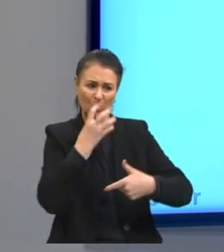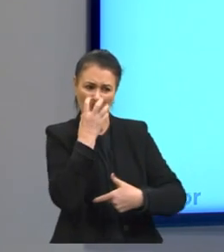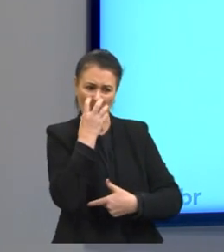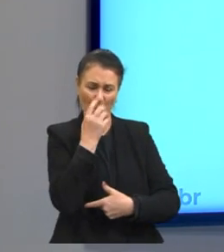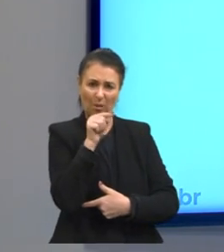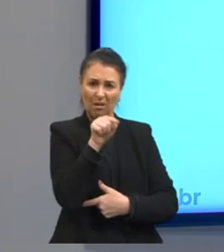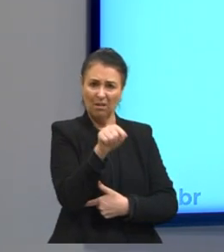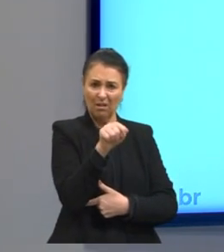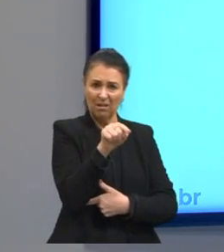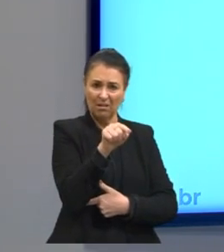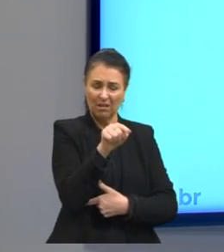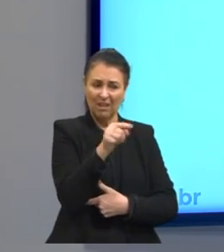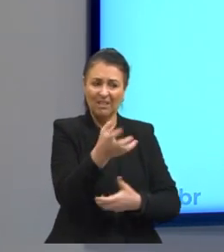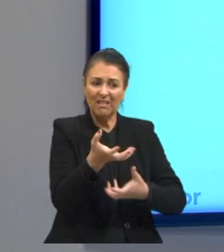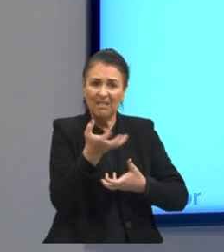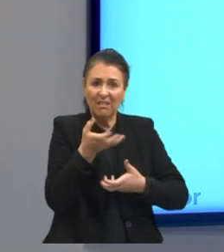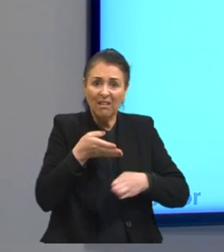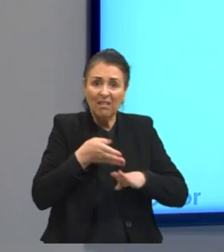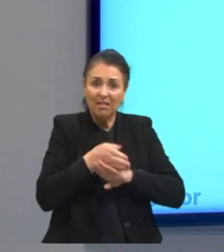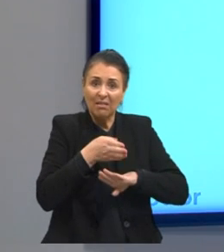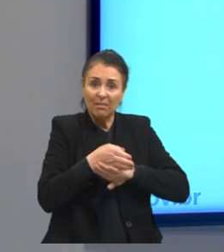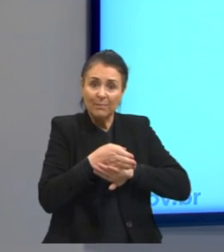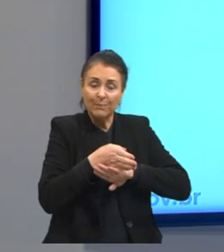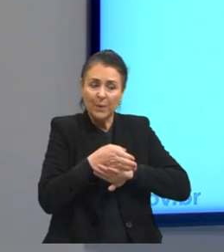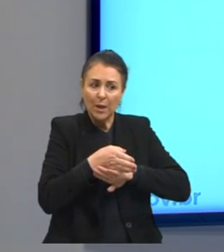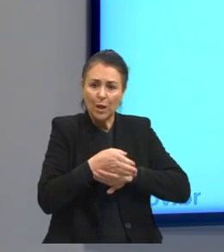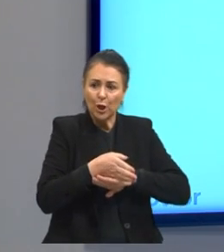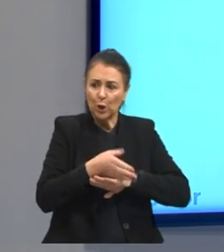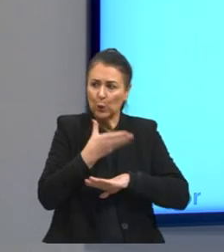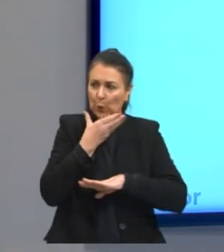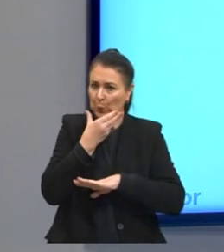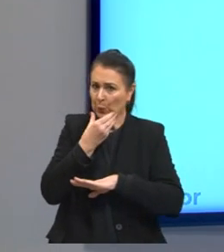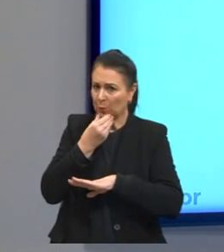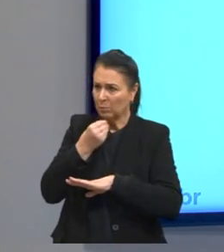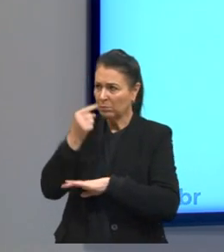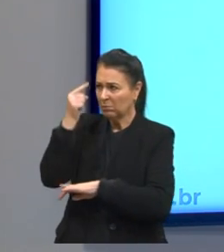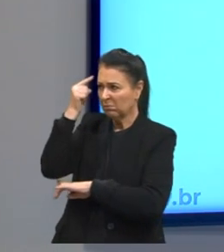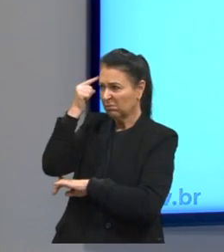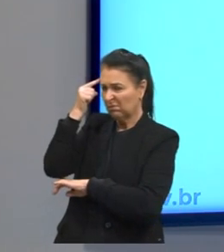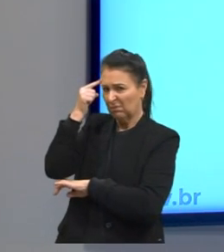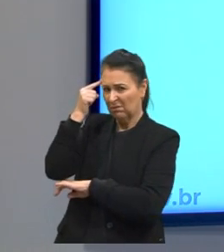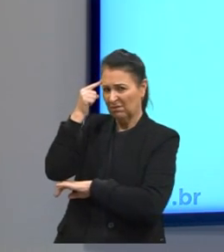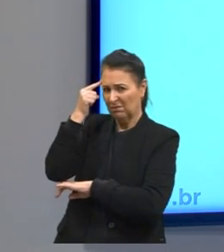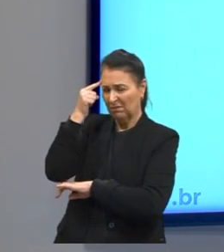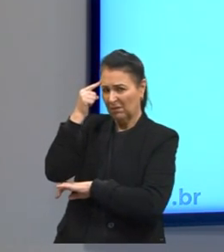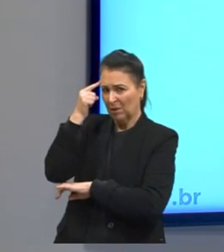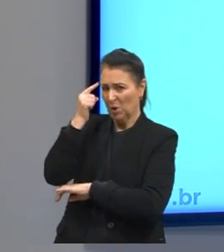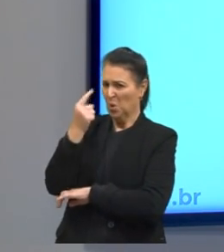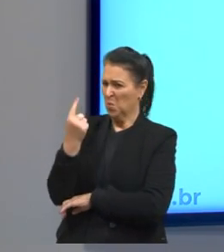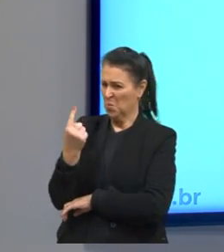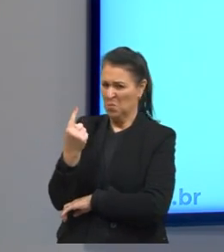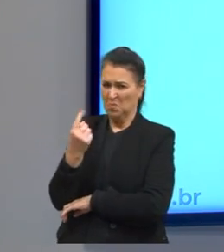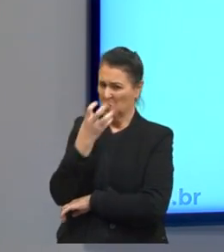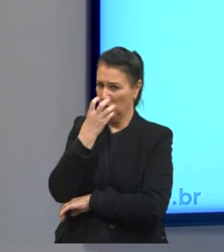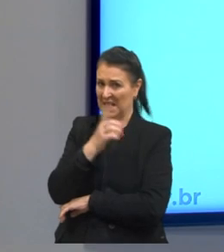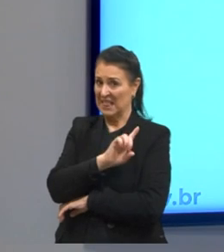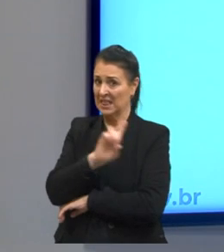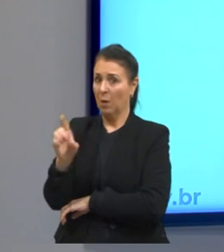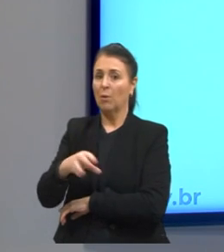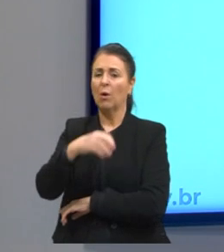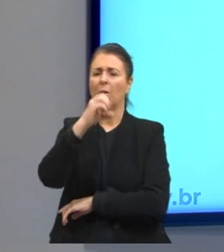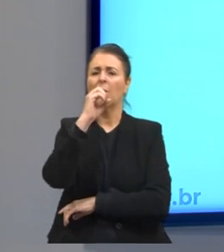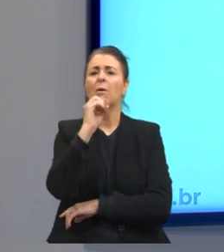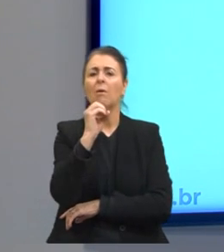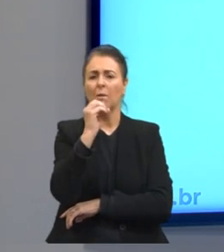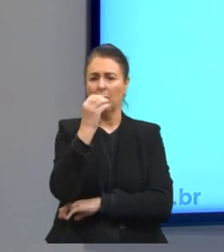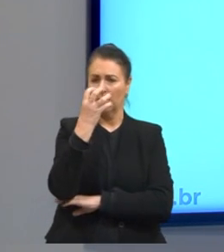querendo entrar. E o Snoopy pensa. Um cachorro, não. O